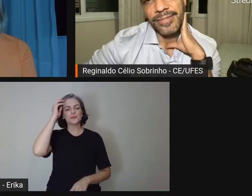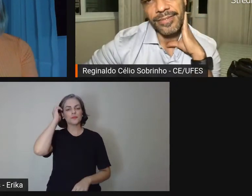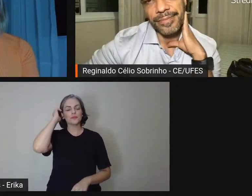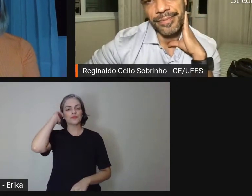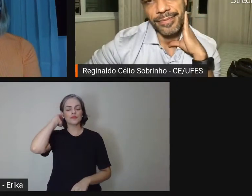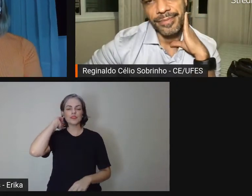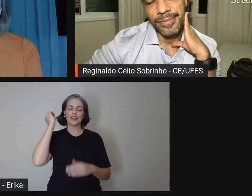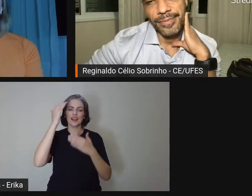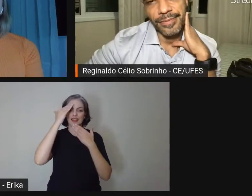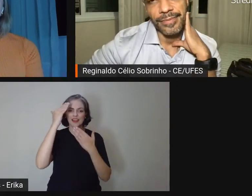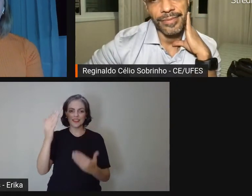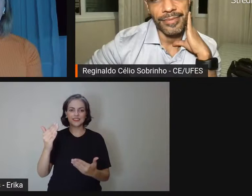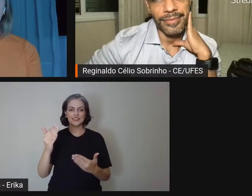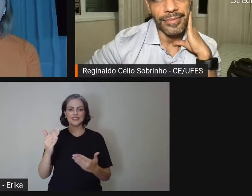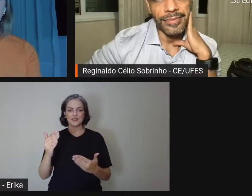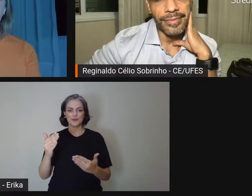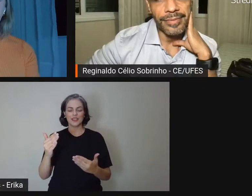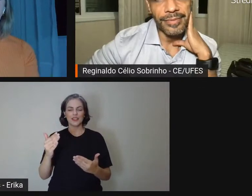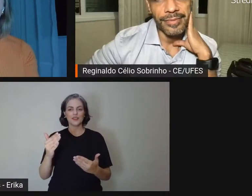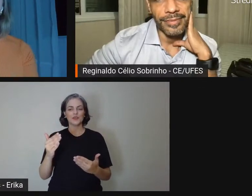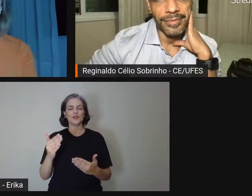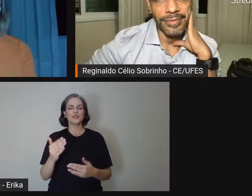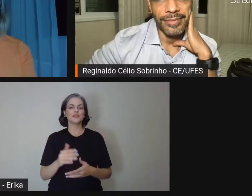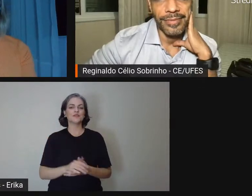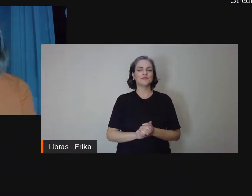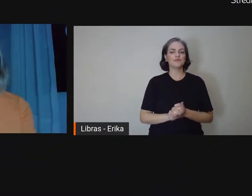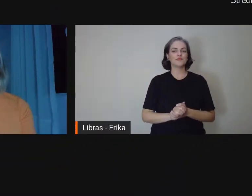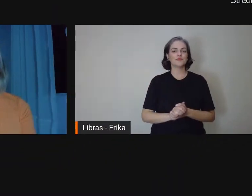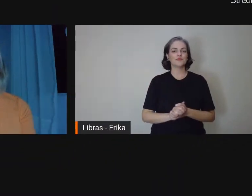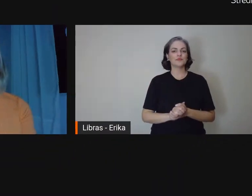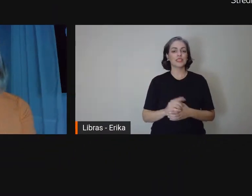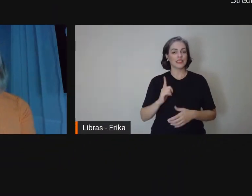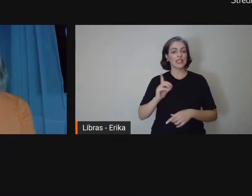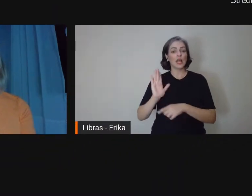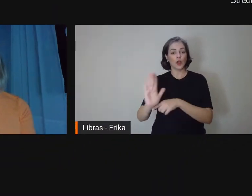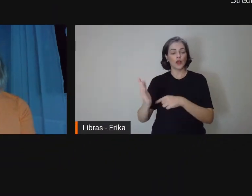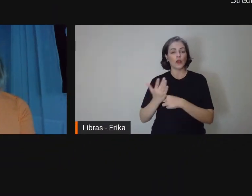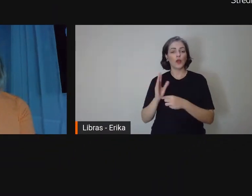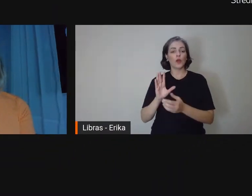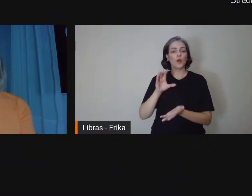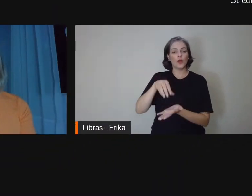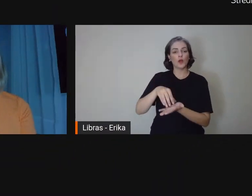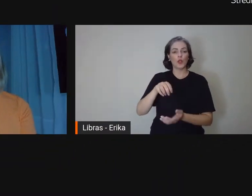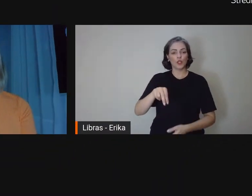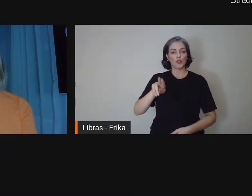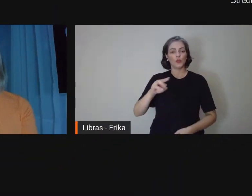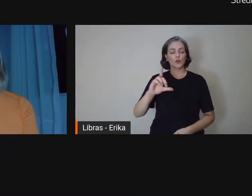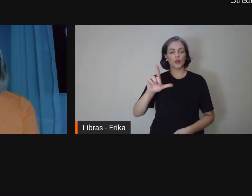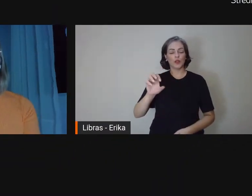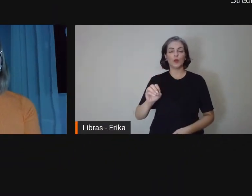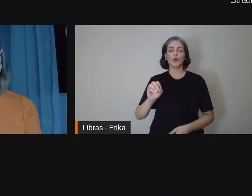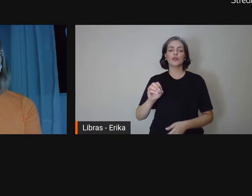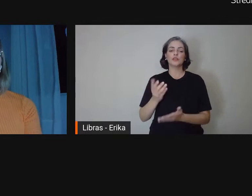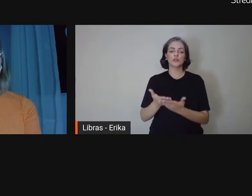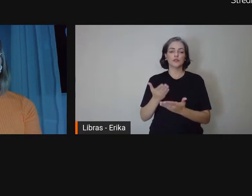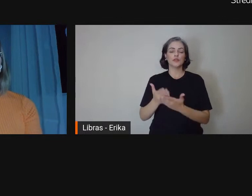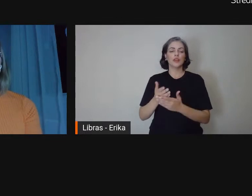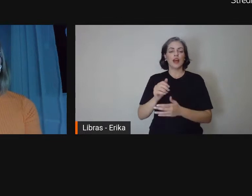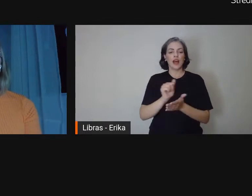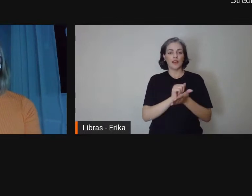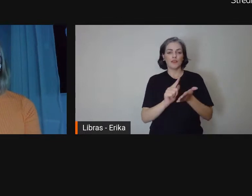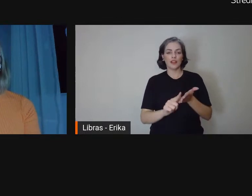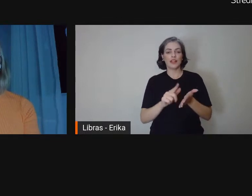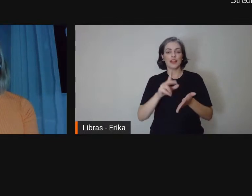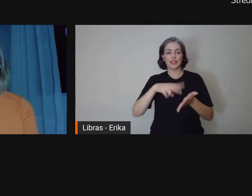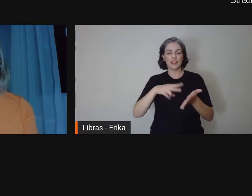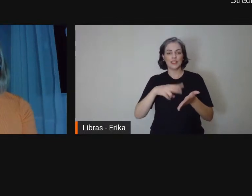agradecimentos pela colaboração do Núcleo de Estudos e Pesquisas em Alfabetização, Leitura e Escrito